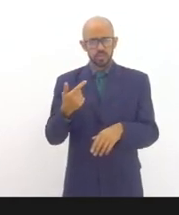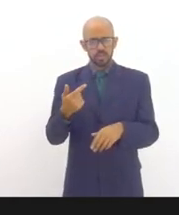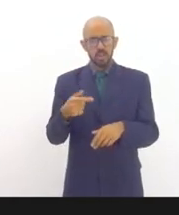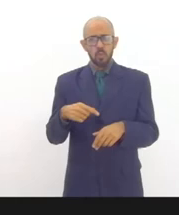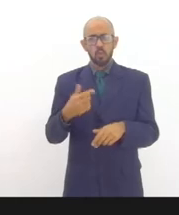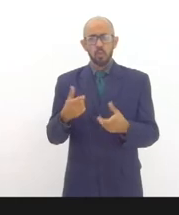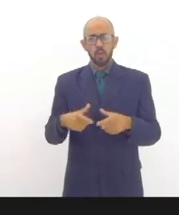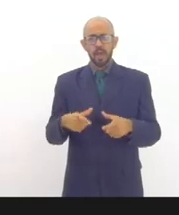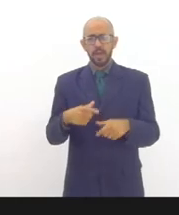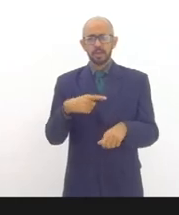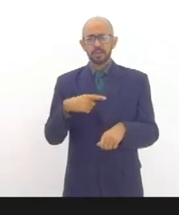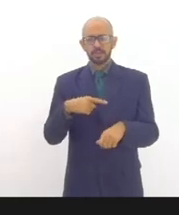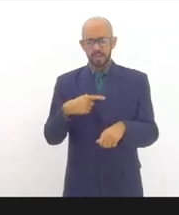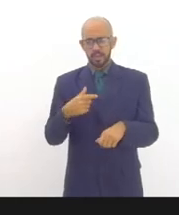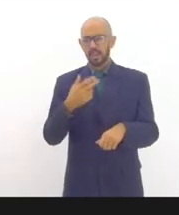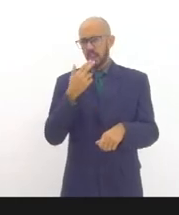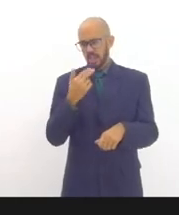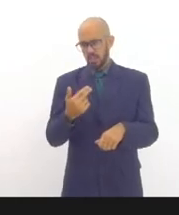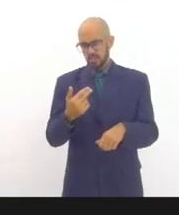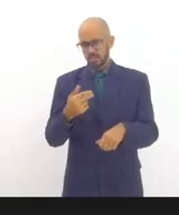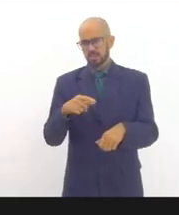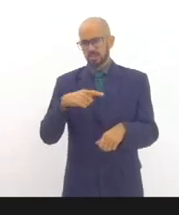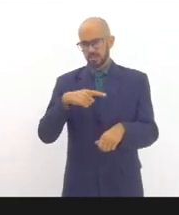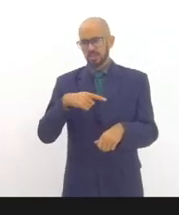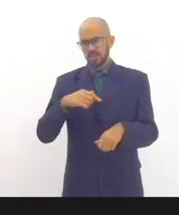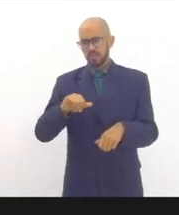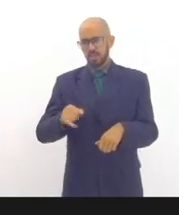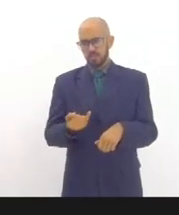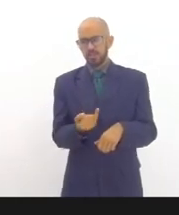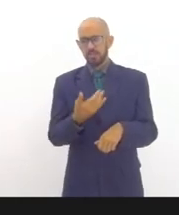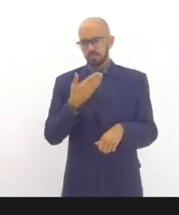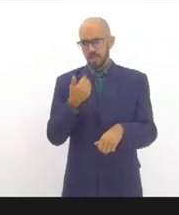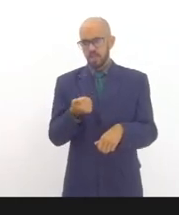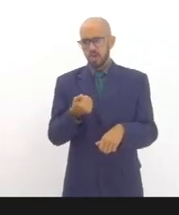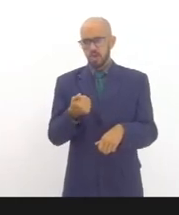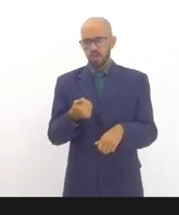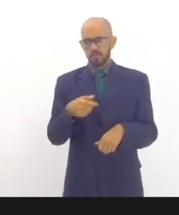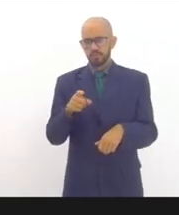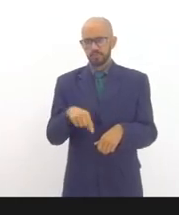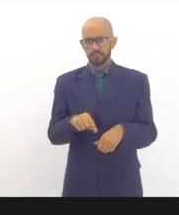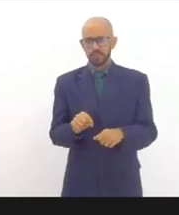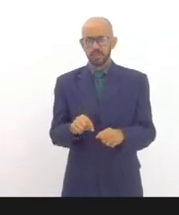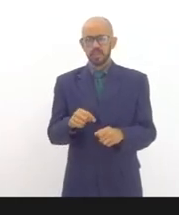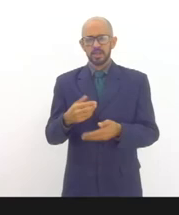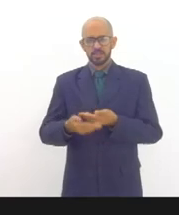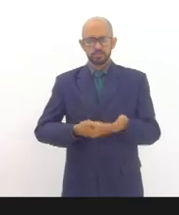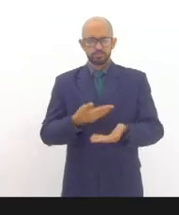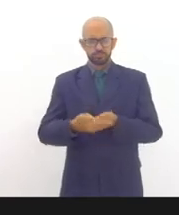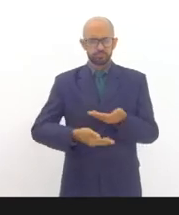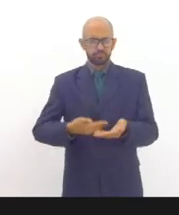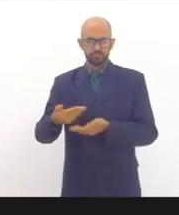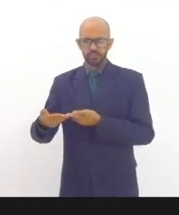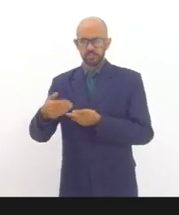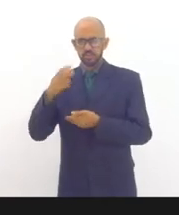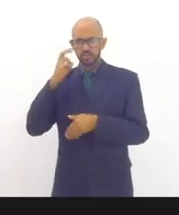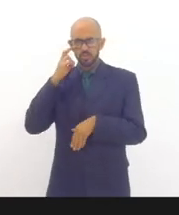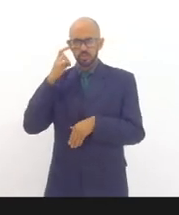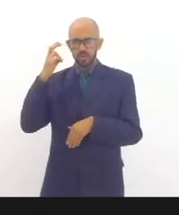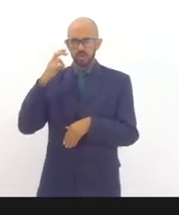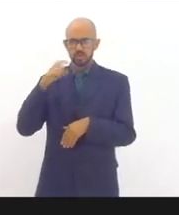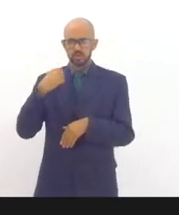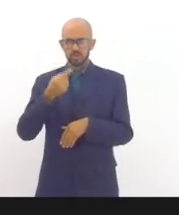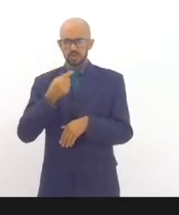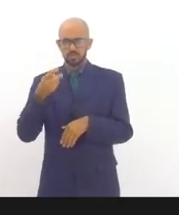onde eu tenho maior rendimento de aproveitamento desses estudantes, estão dentro das interculturais. Então, a gente observa que